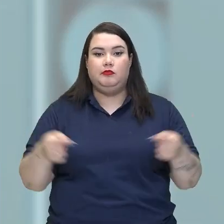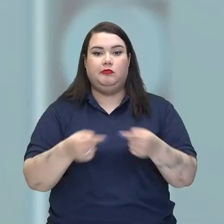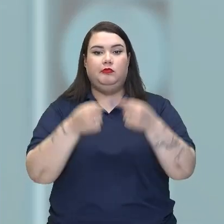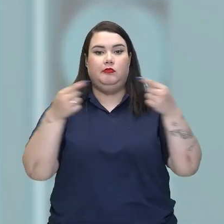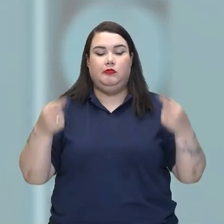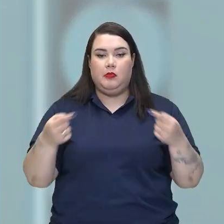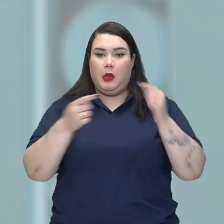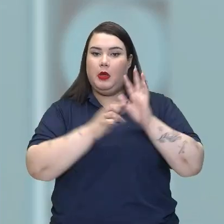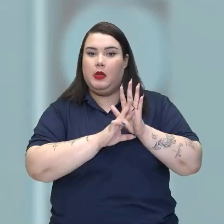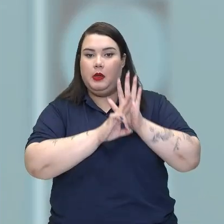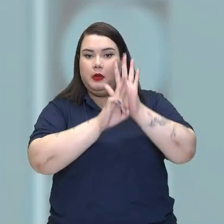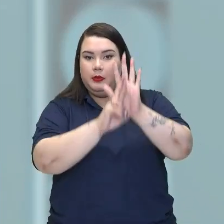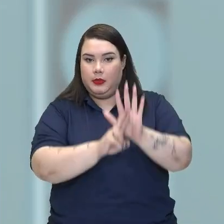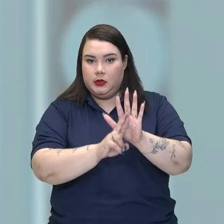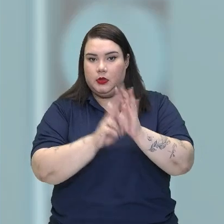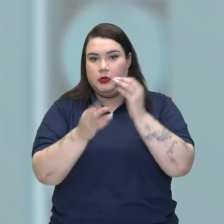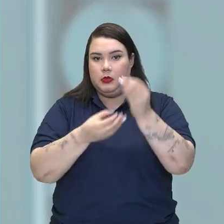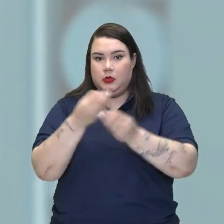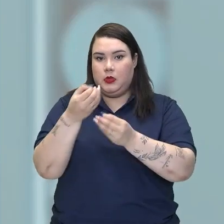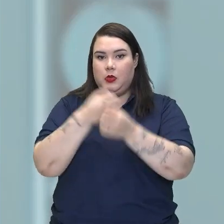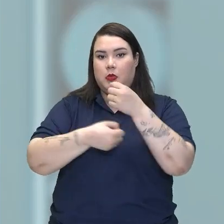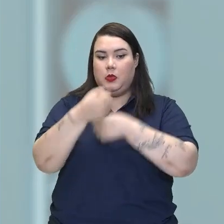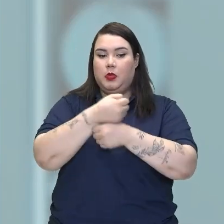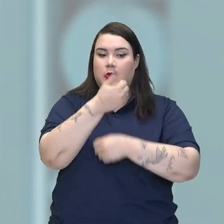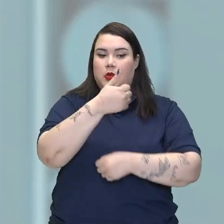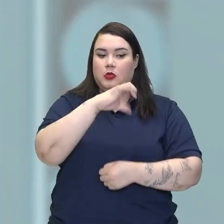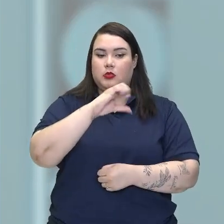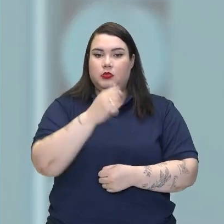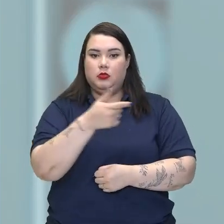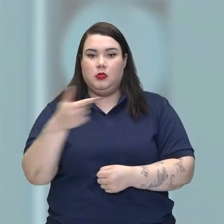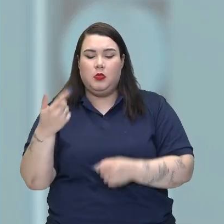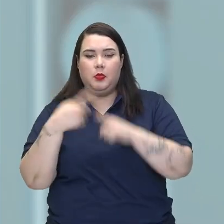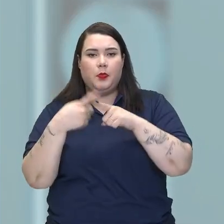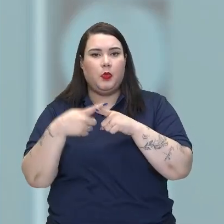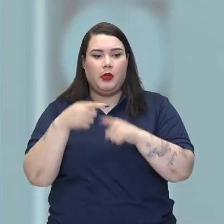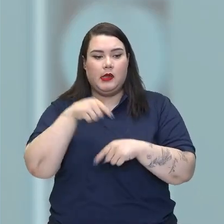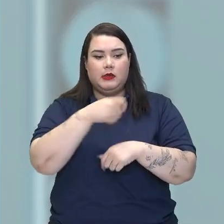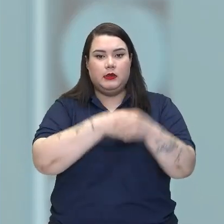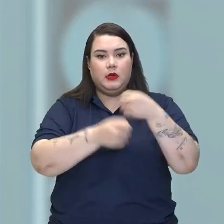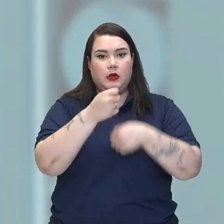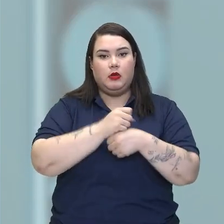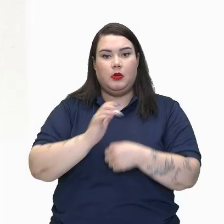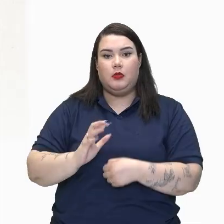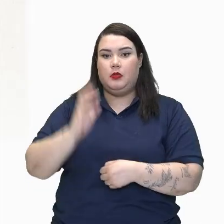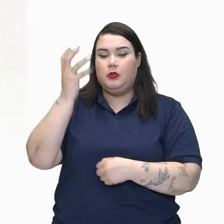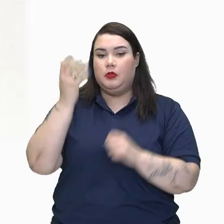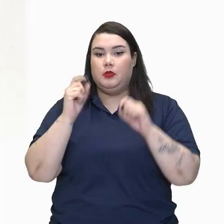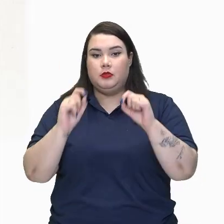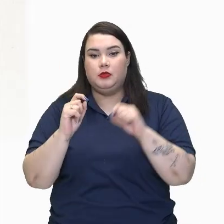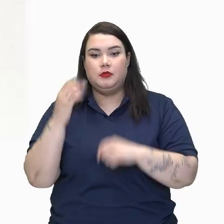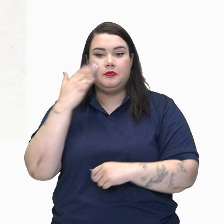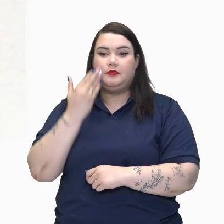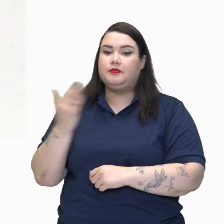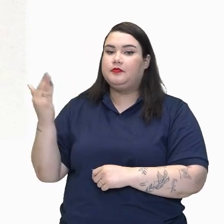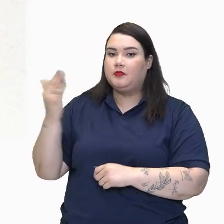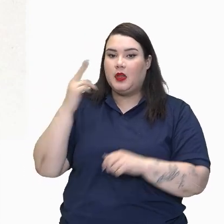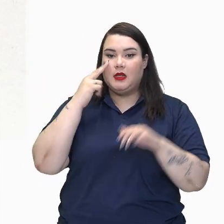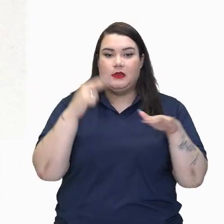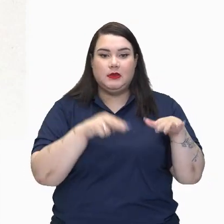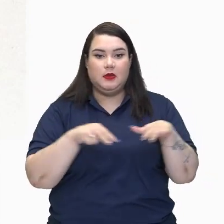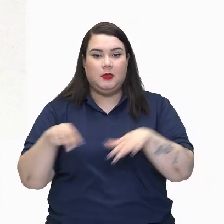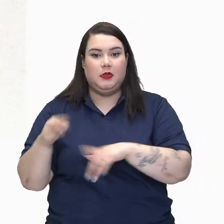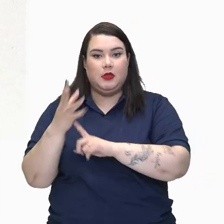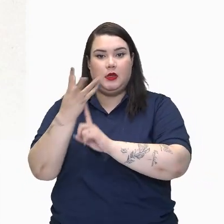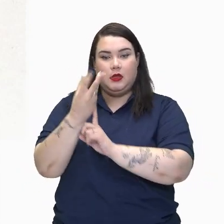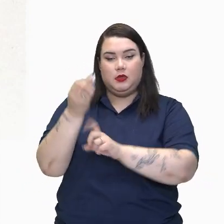essa representação a partir de 1922. Porque o que acontece em 1922? A Semana de Arte Moderna,